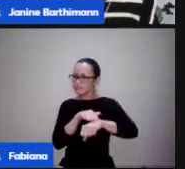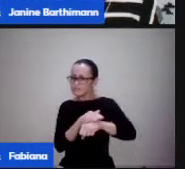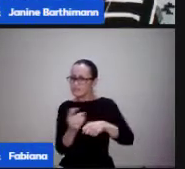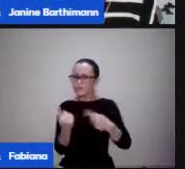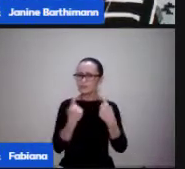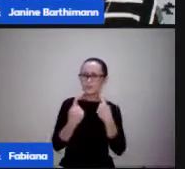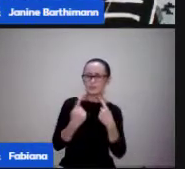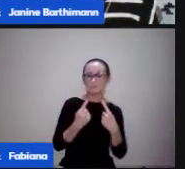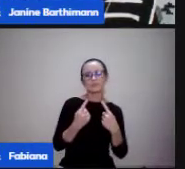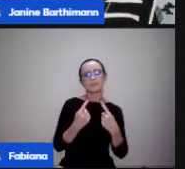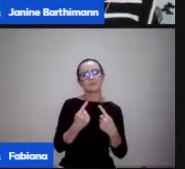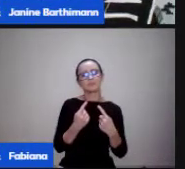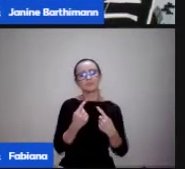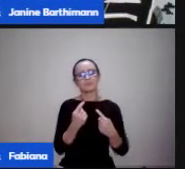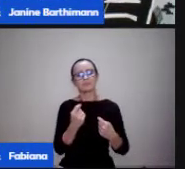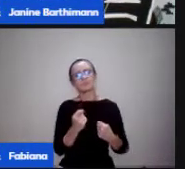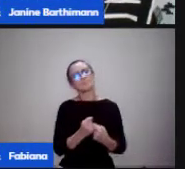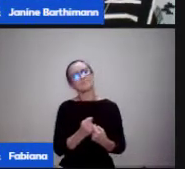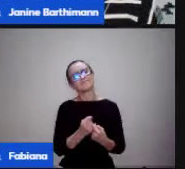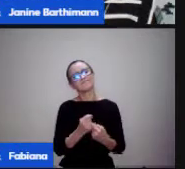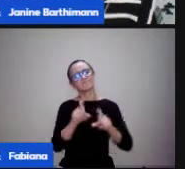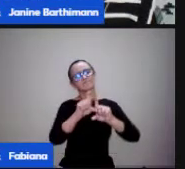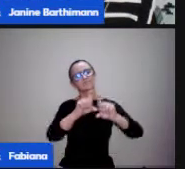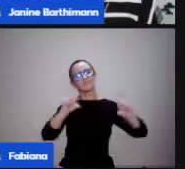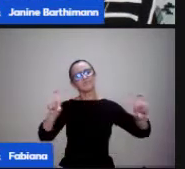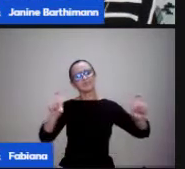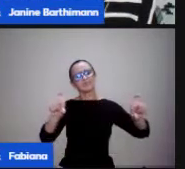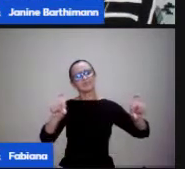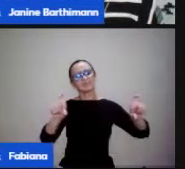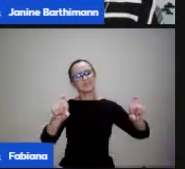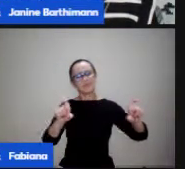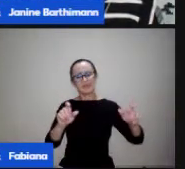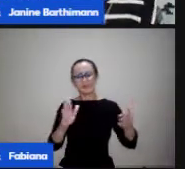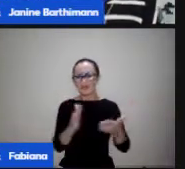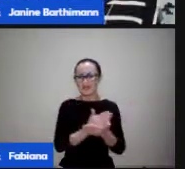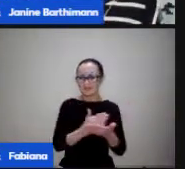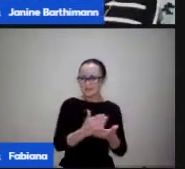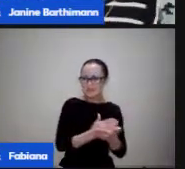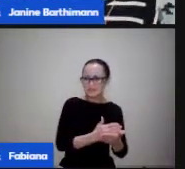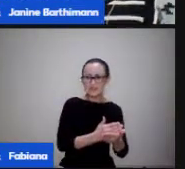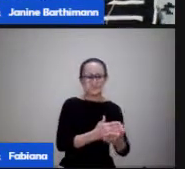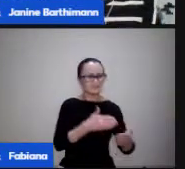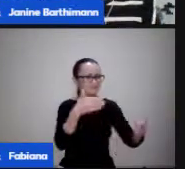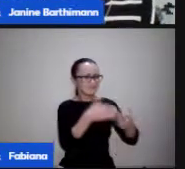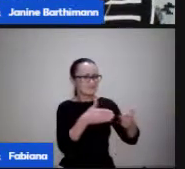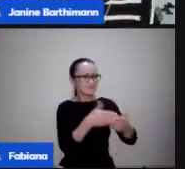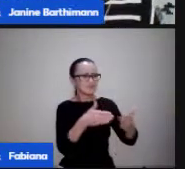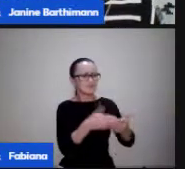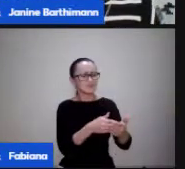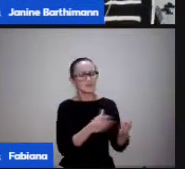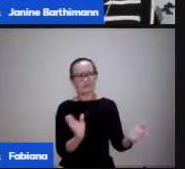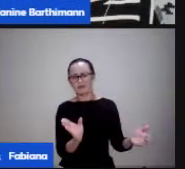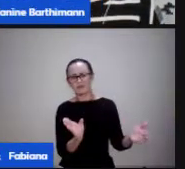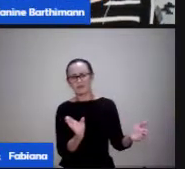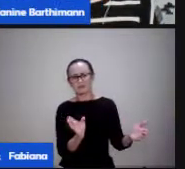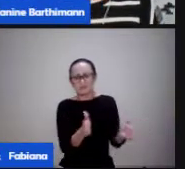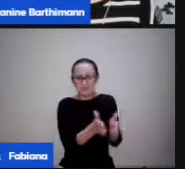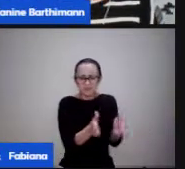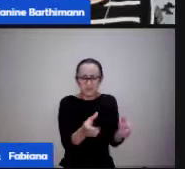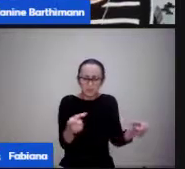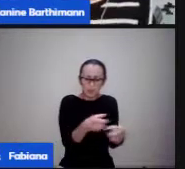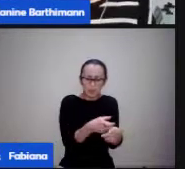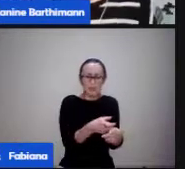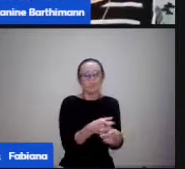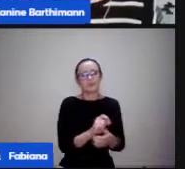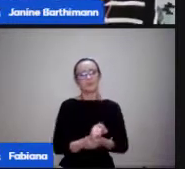um resultado precário e provisório. Aí, o que a Janine me disse? Vamos lá, Janine?